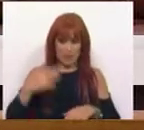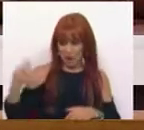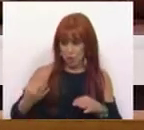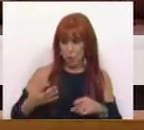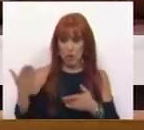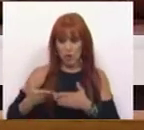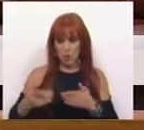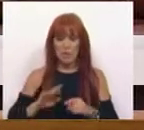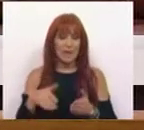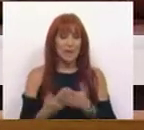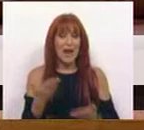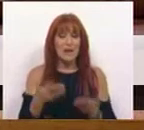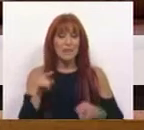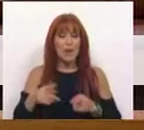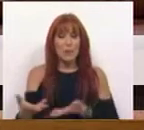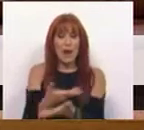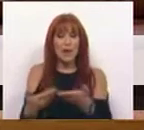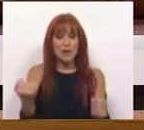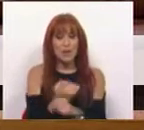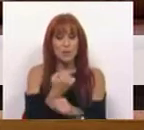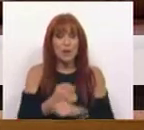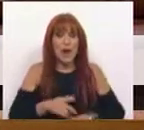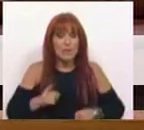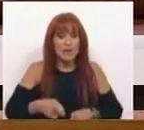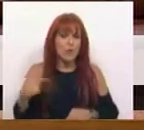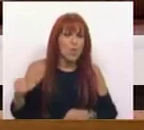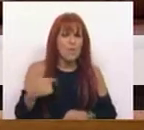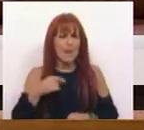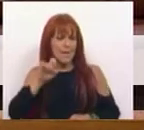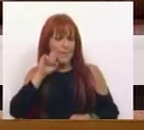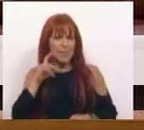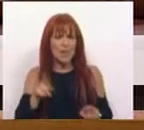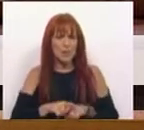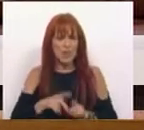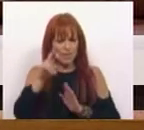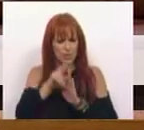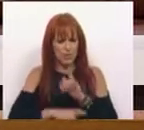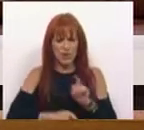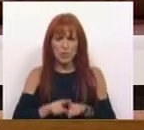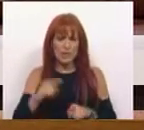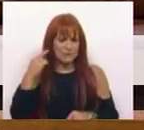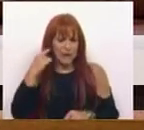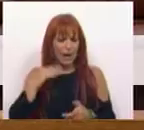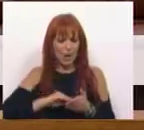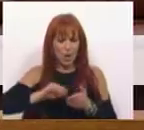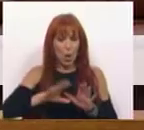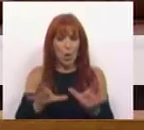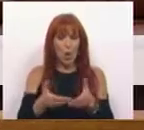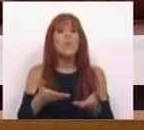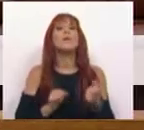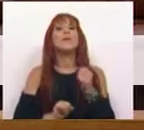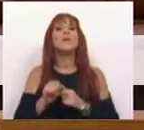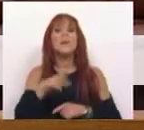e pela necessidade de repor algum equilíbrio nas relações laborais, impõe-se no mínimo assegurar a revogação da caducidade das convenções coletivas de